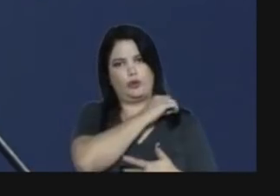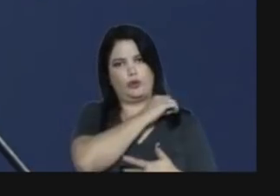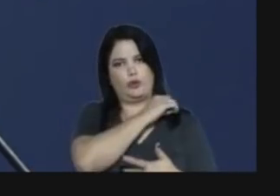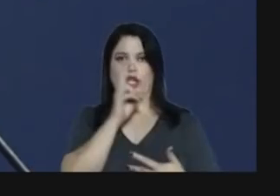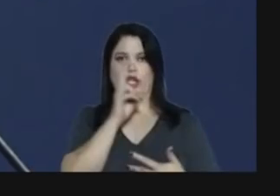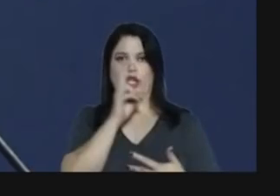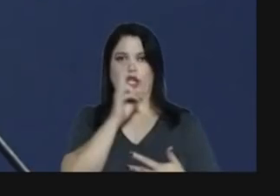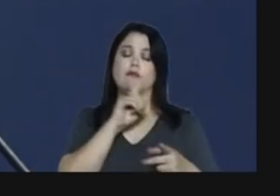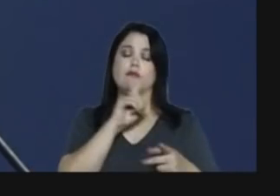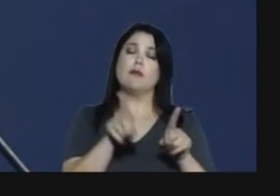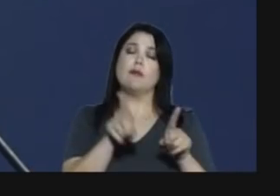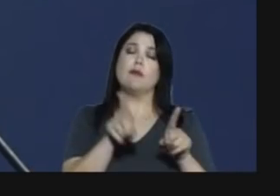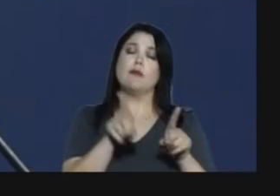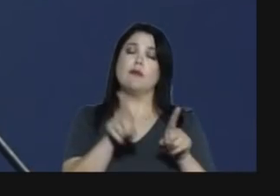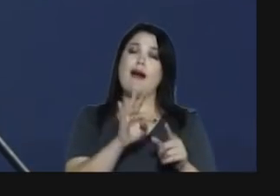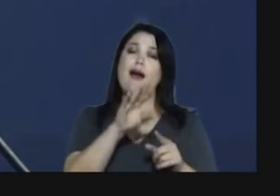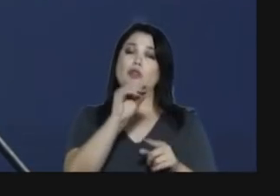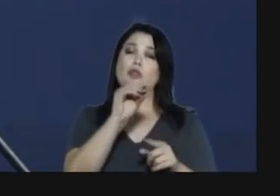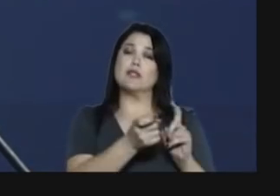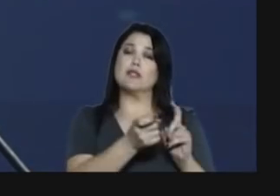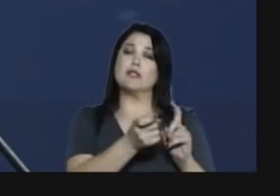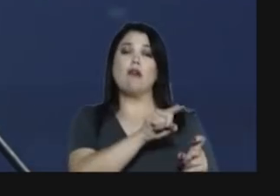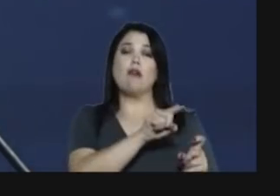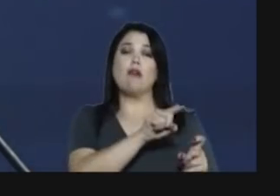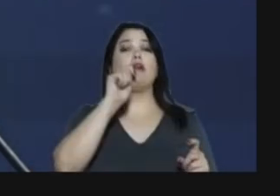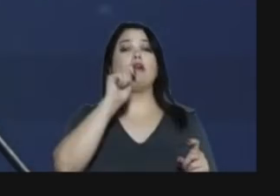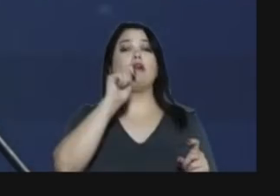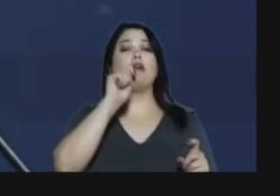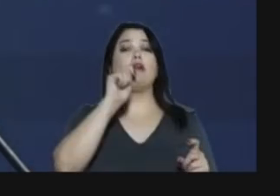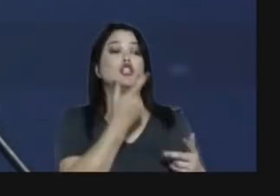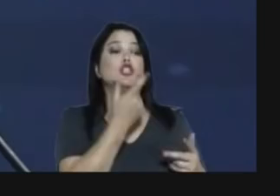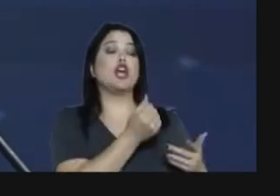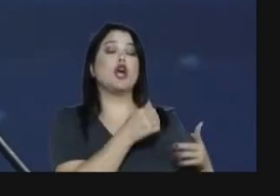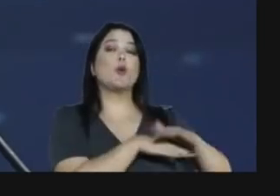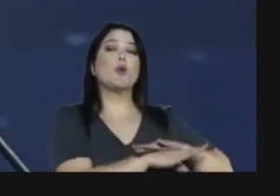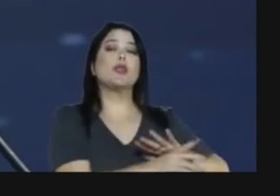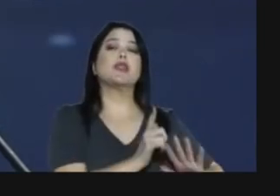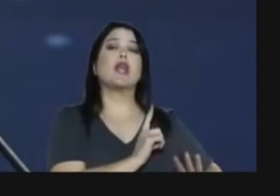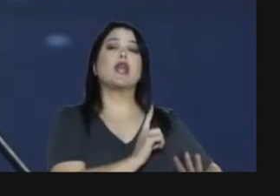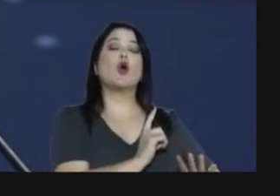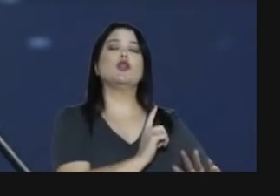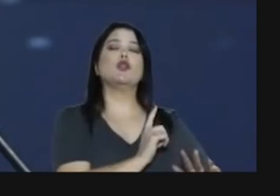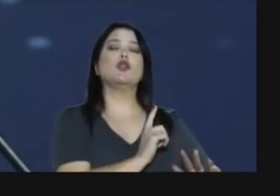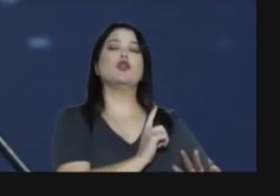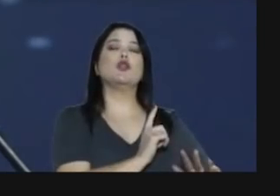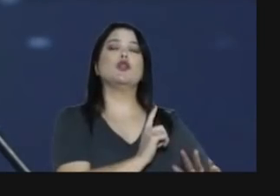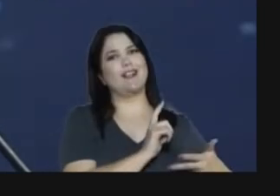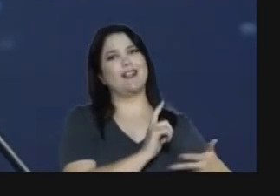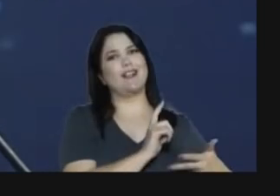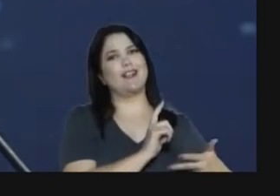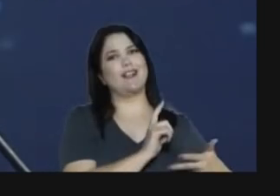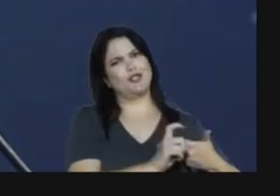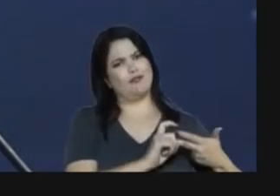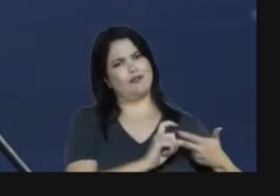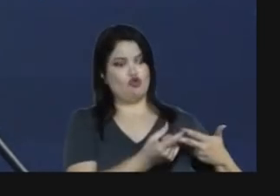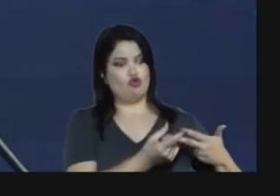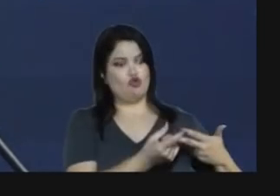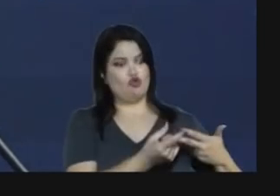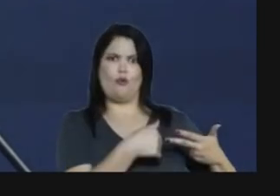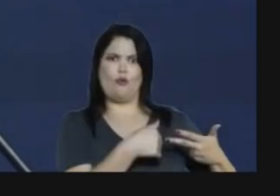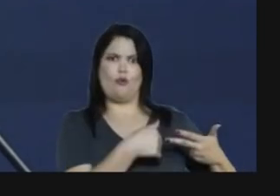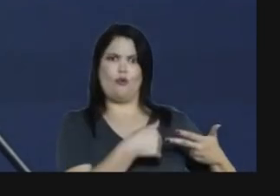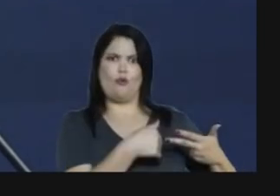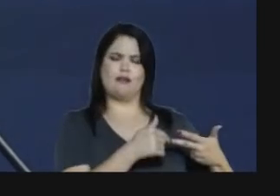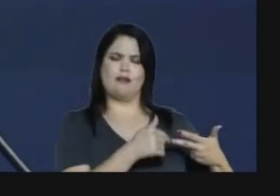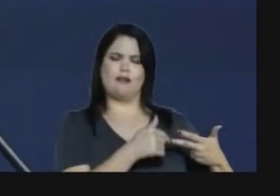executivos Porque quem tem a chave do cofre é o Executivo judiciário pode eventualmente proferir